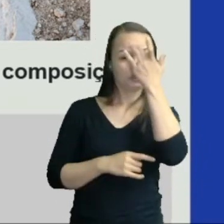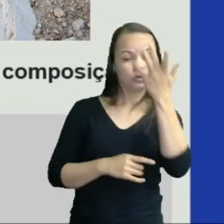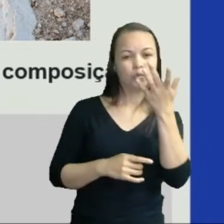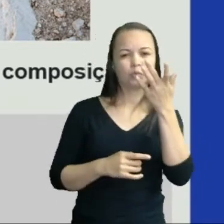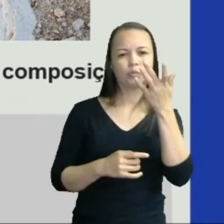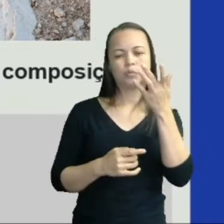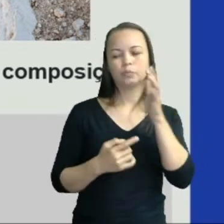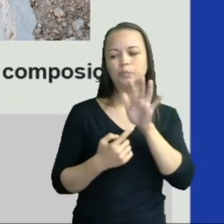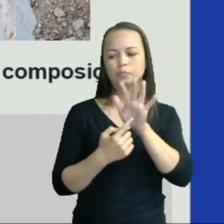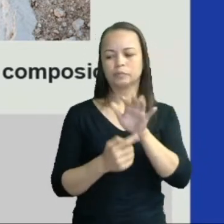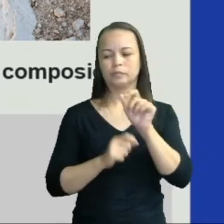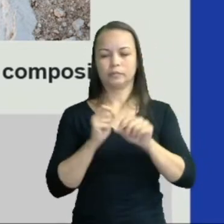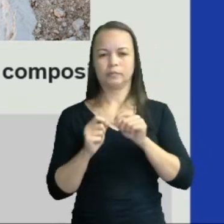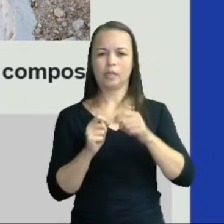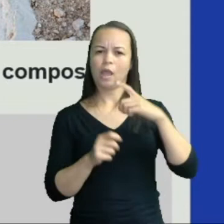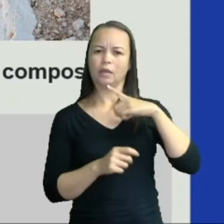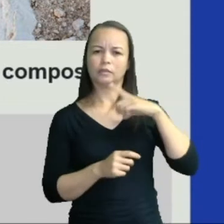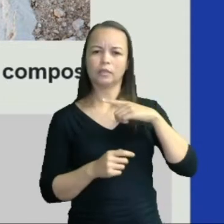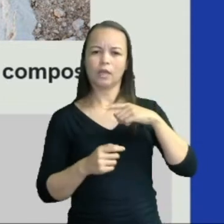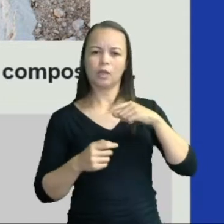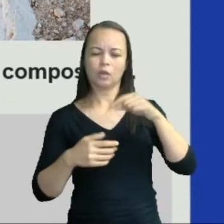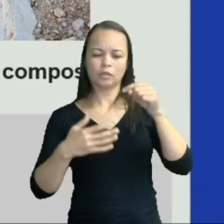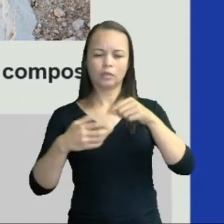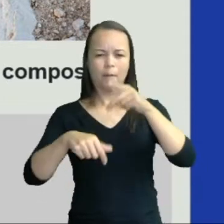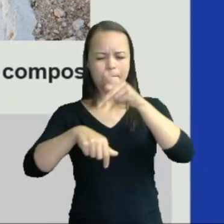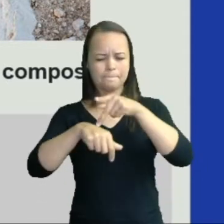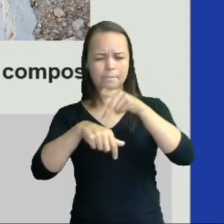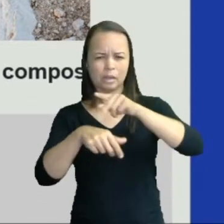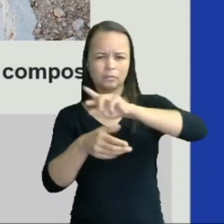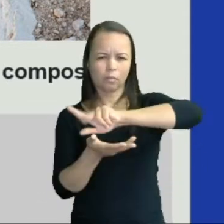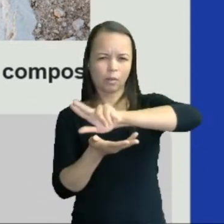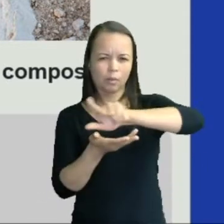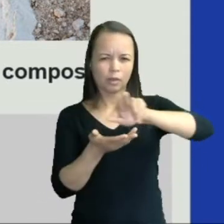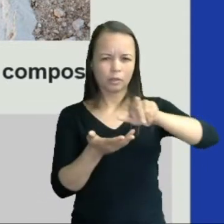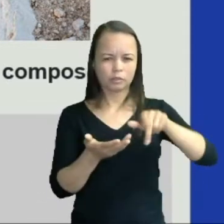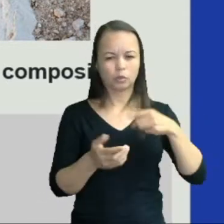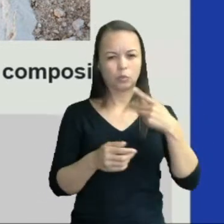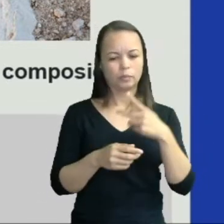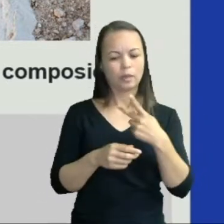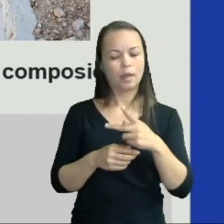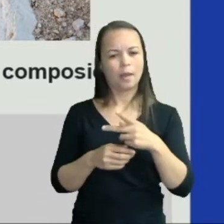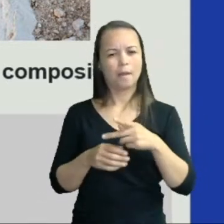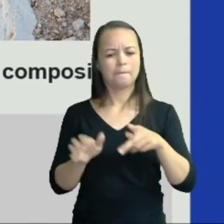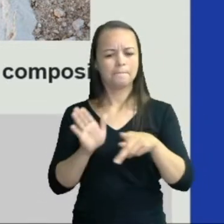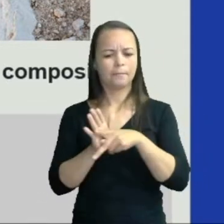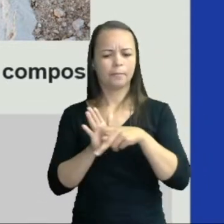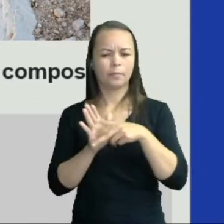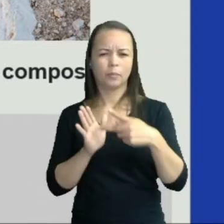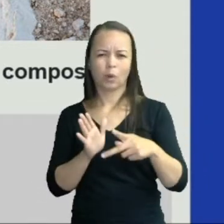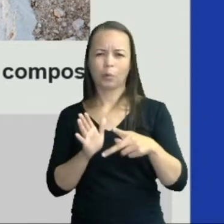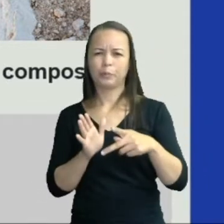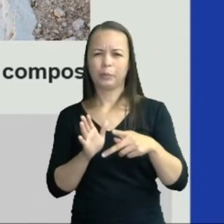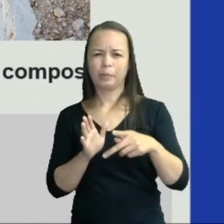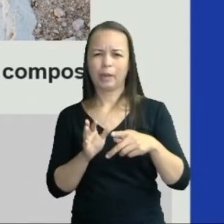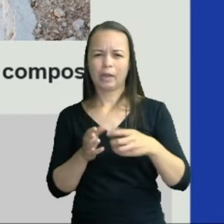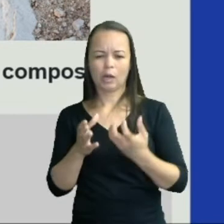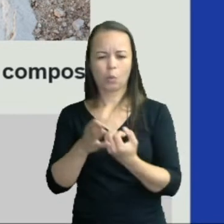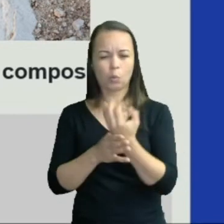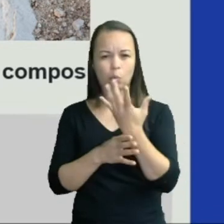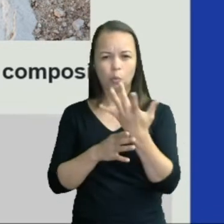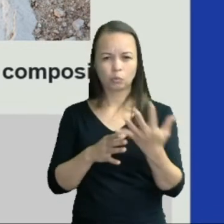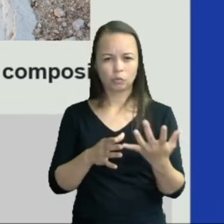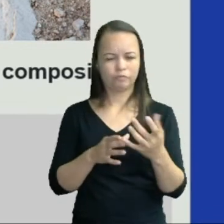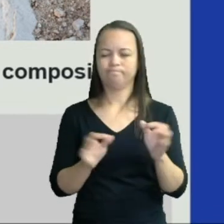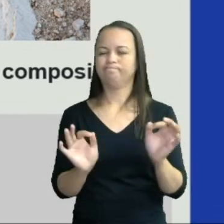contém um grande número de pedras em sua composição. Ele é impróprio para o cultivo, pois as pedras